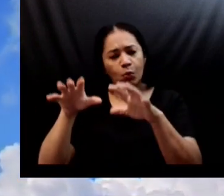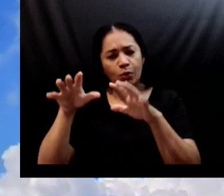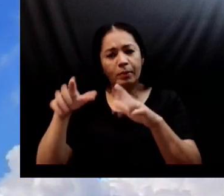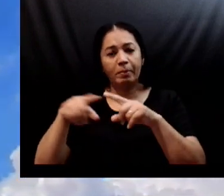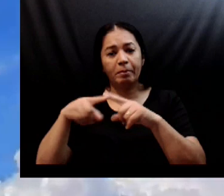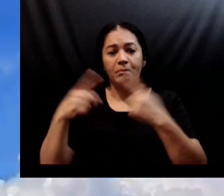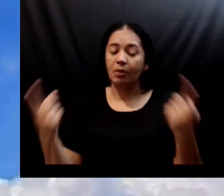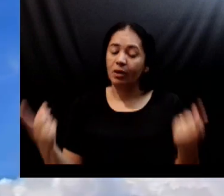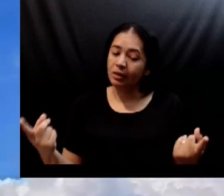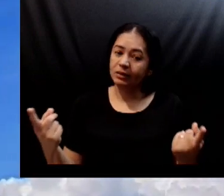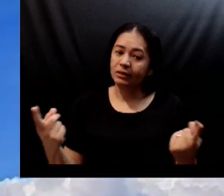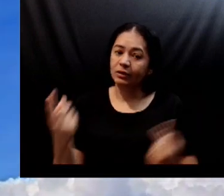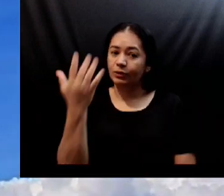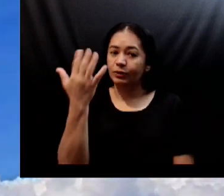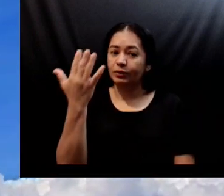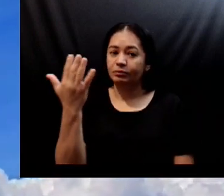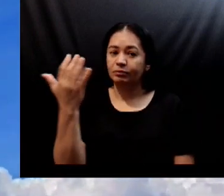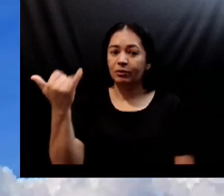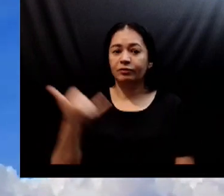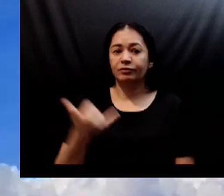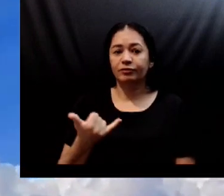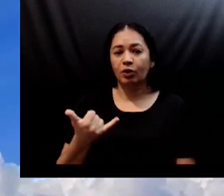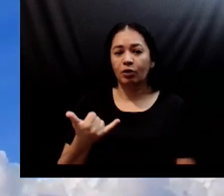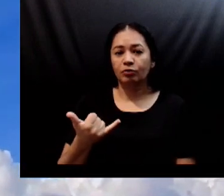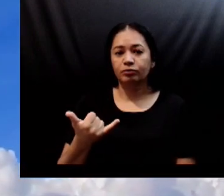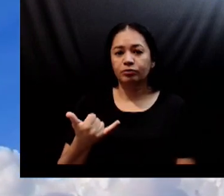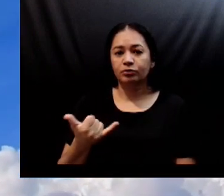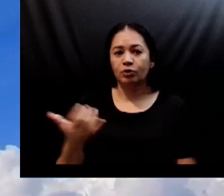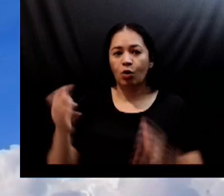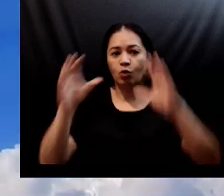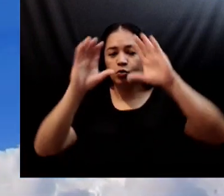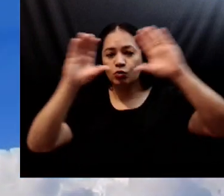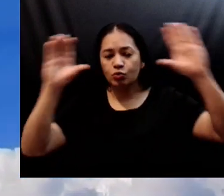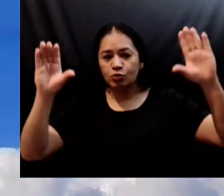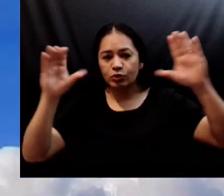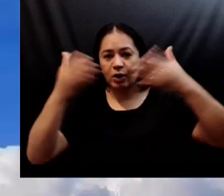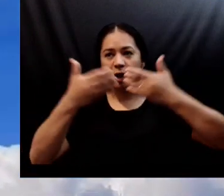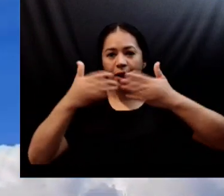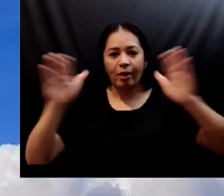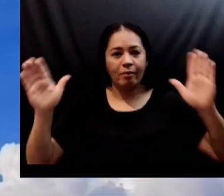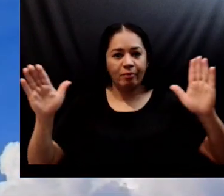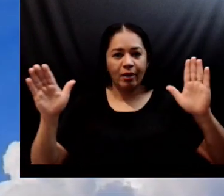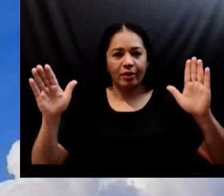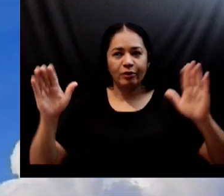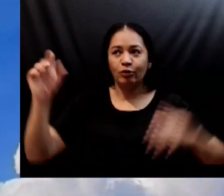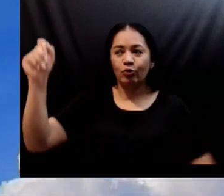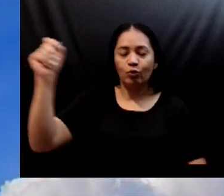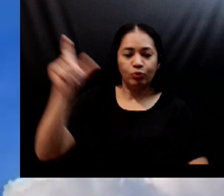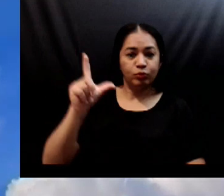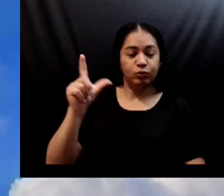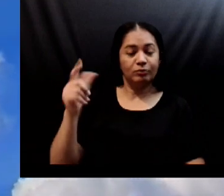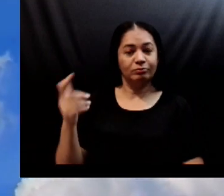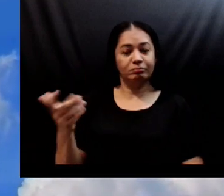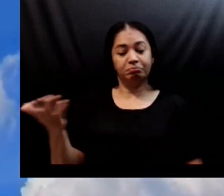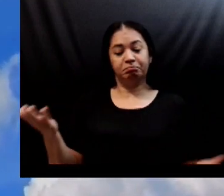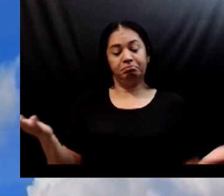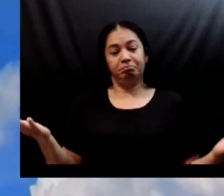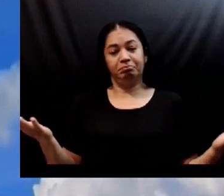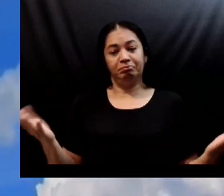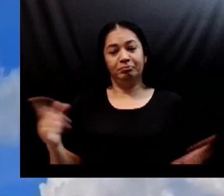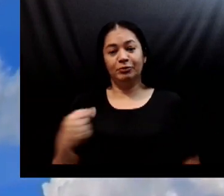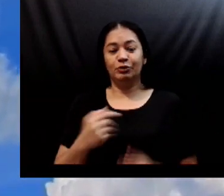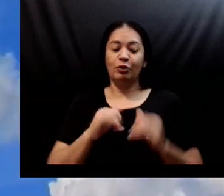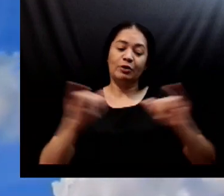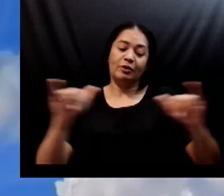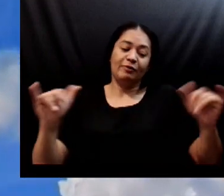tá dizendo que o céu para hoje vai ficar aberto, com predomínio de sol. Se diz a previsão, a gente repassa para você. A